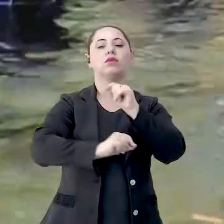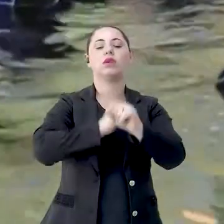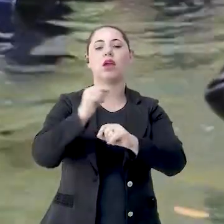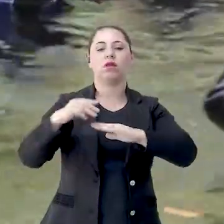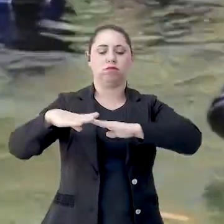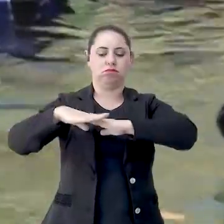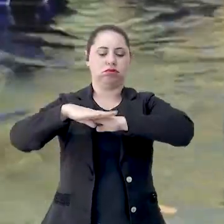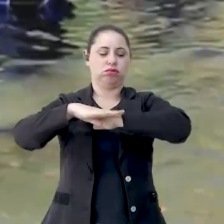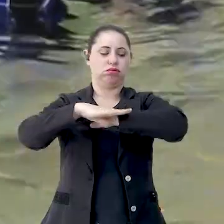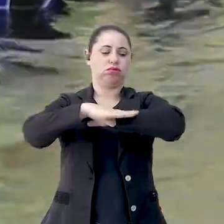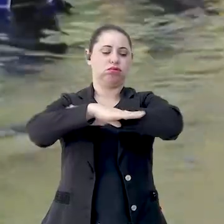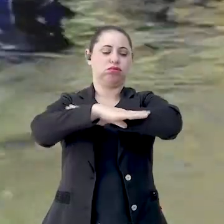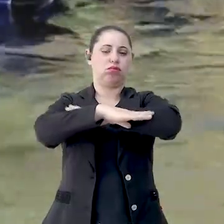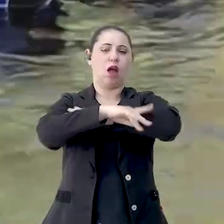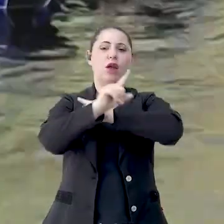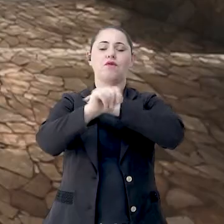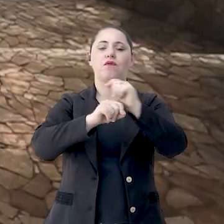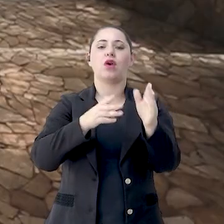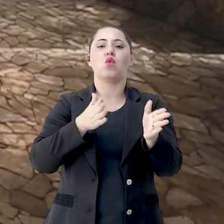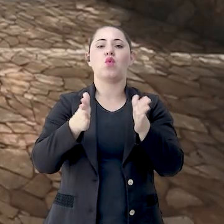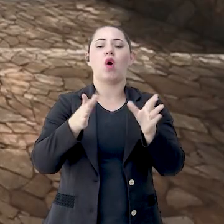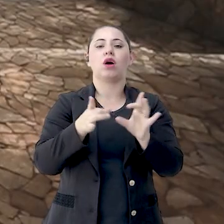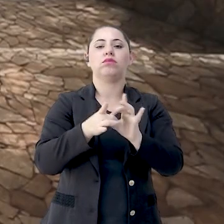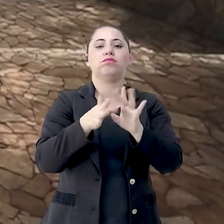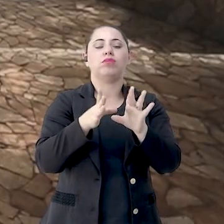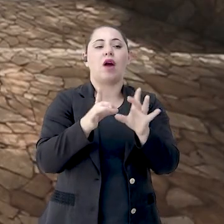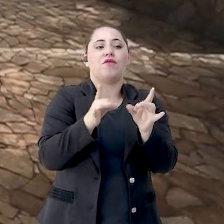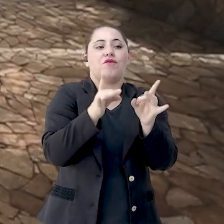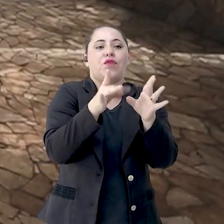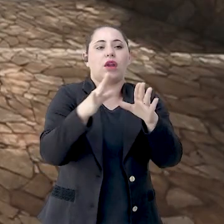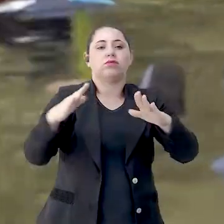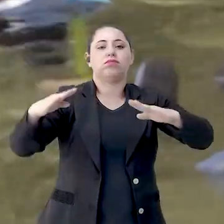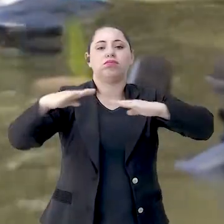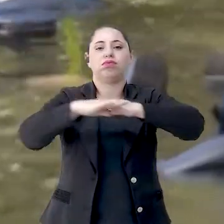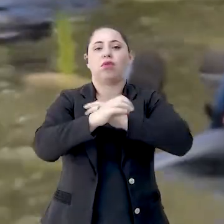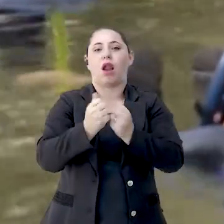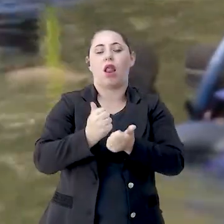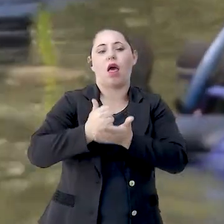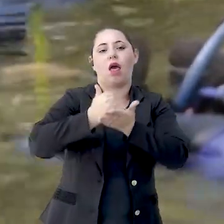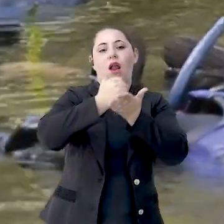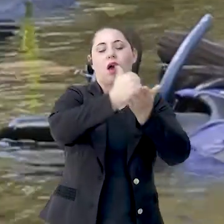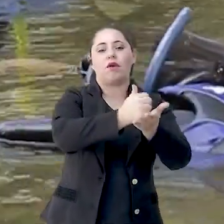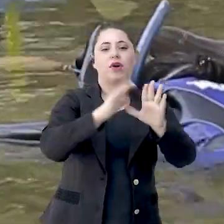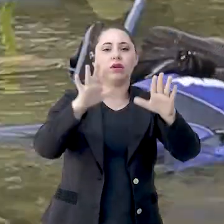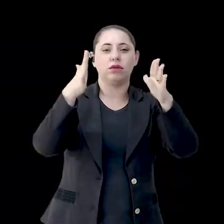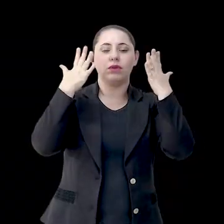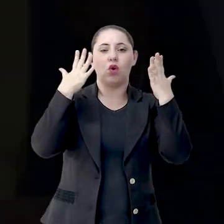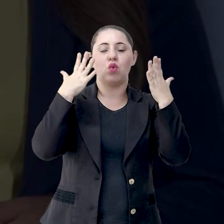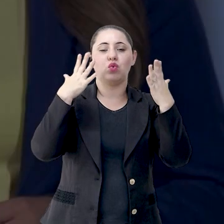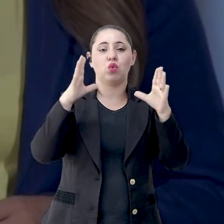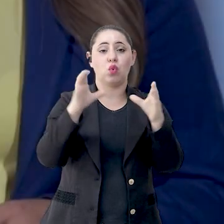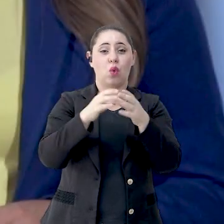e grupos que visitam a região para conhecer as suas belezas naturais.